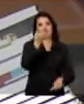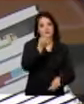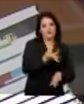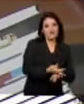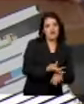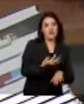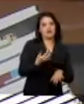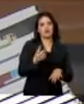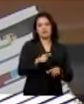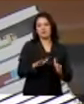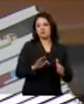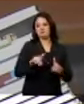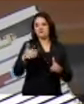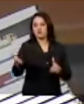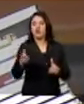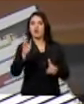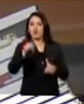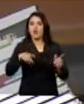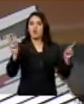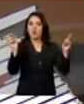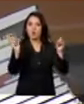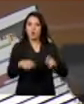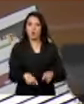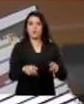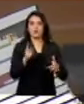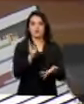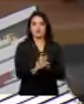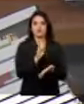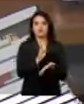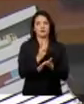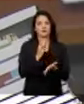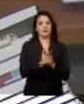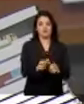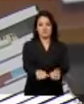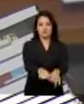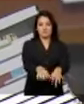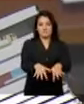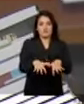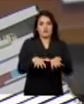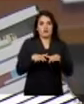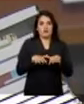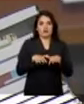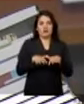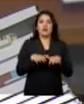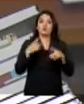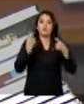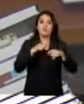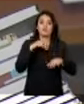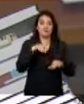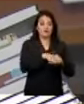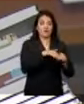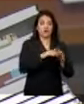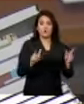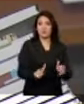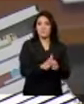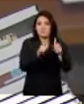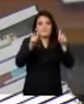da competência do plenário exigida a maioria absoluta.